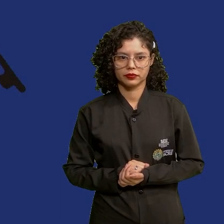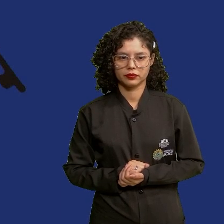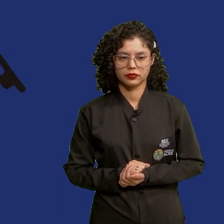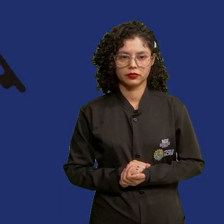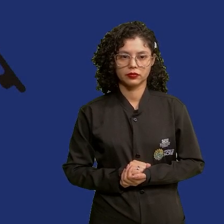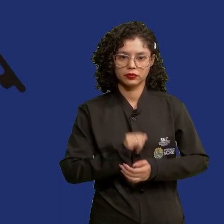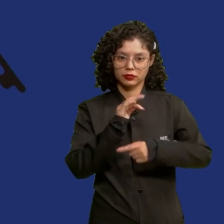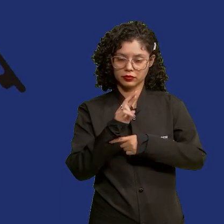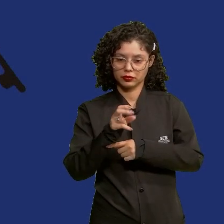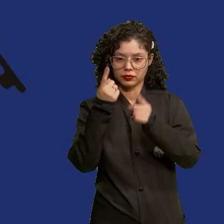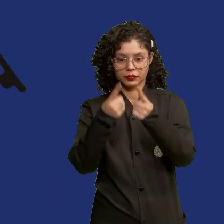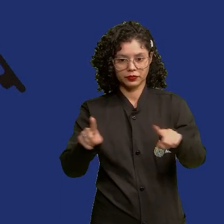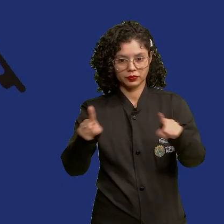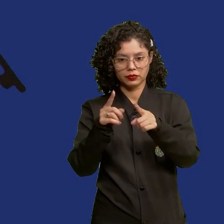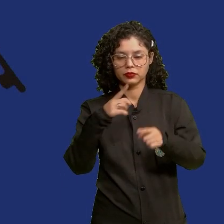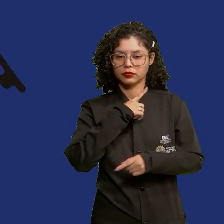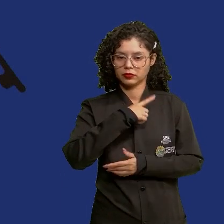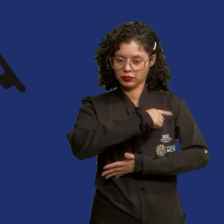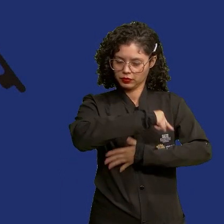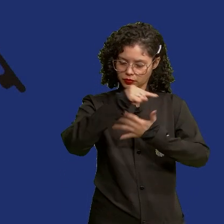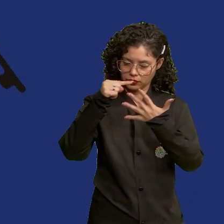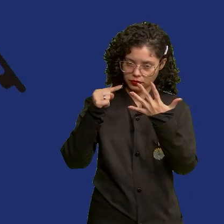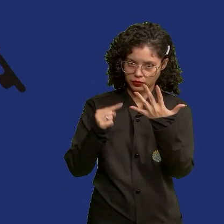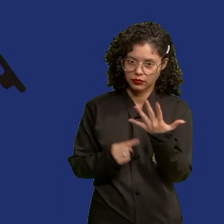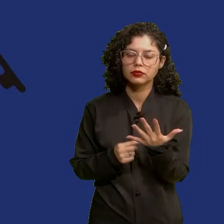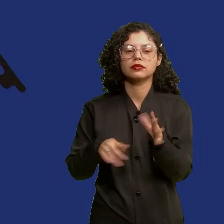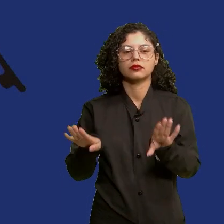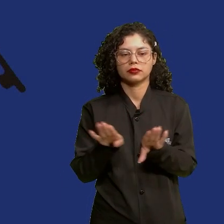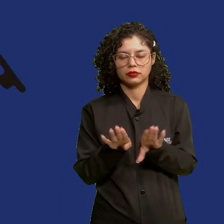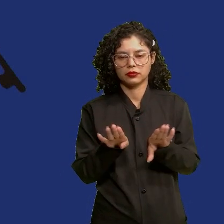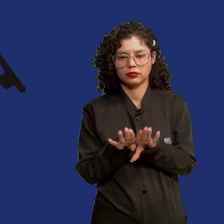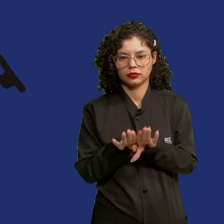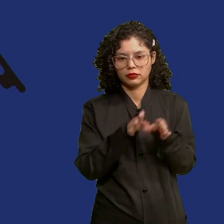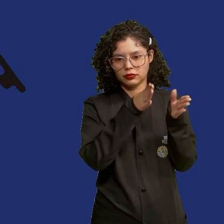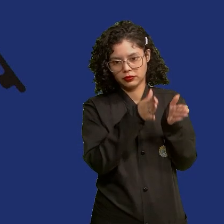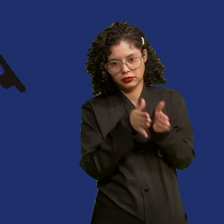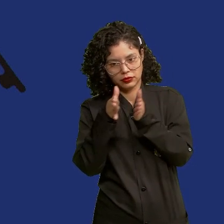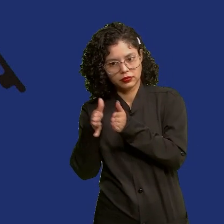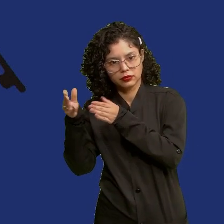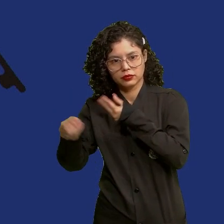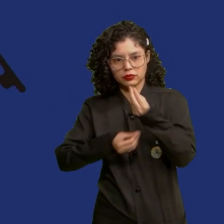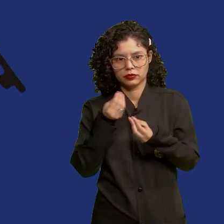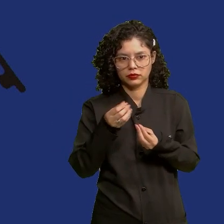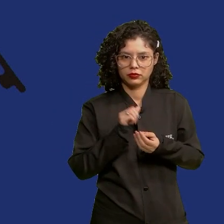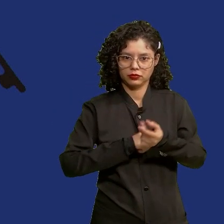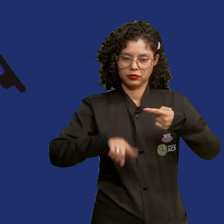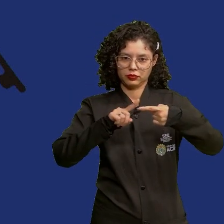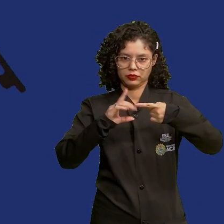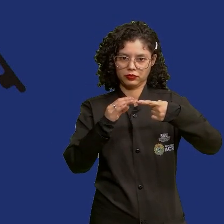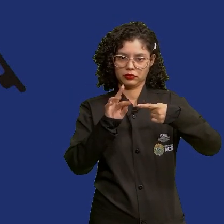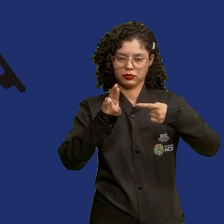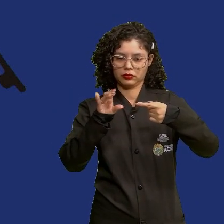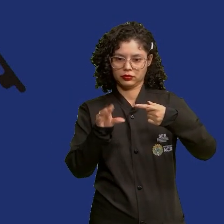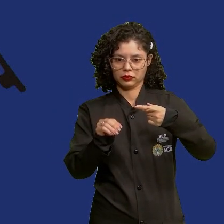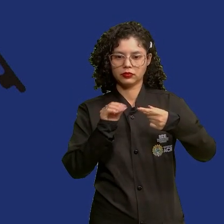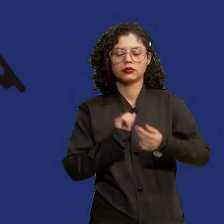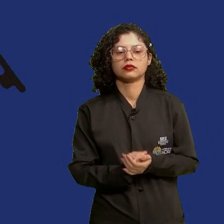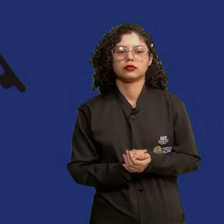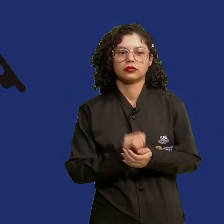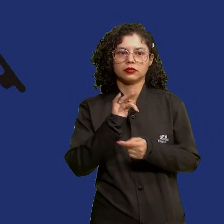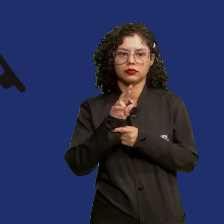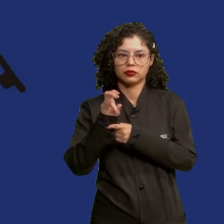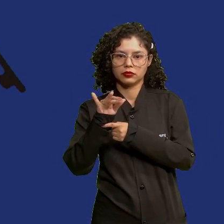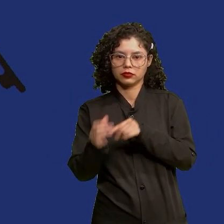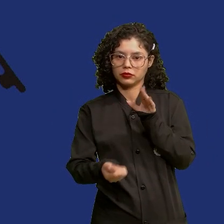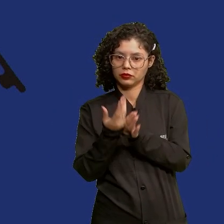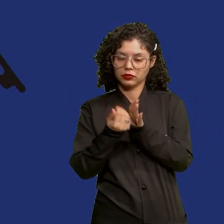Os instrumentos musicais, eles têm variações aí nas suas categorias, como os instrumentos de corda, que são os instrumentos